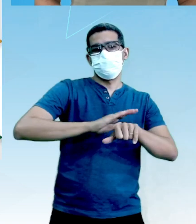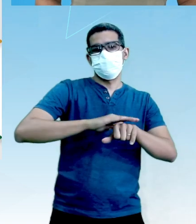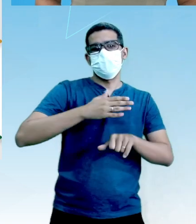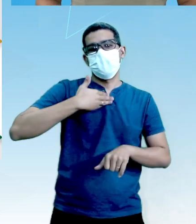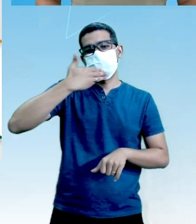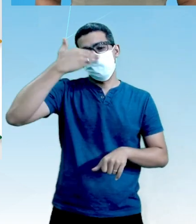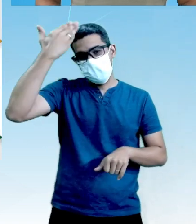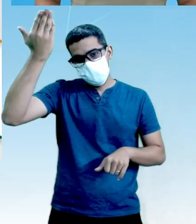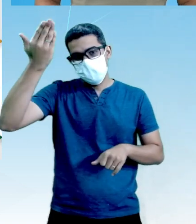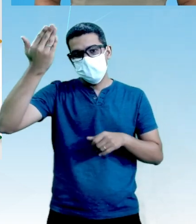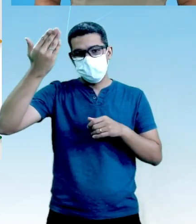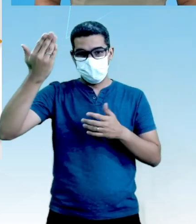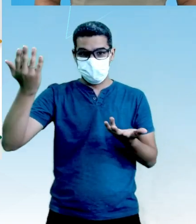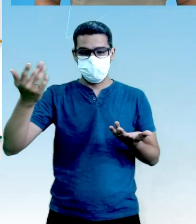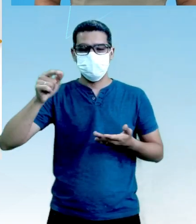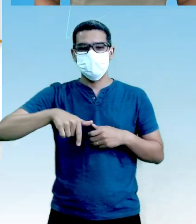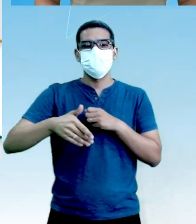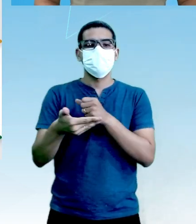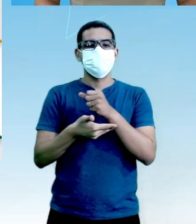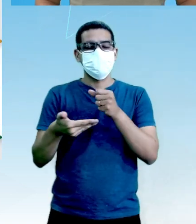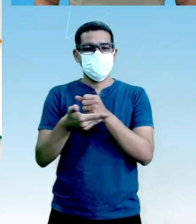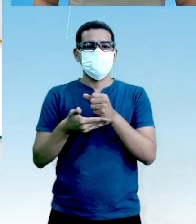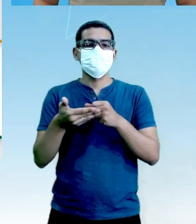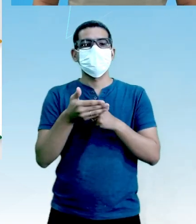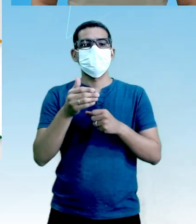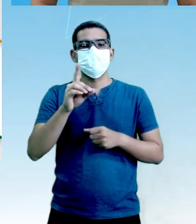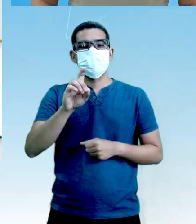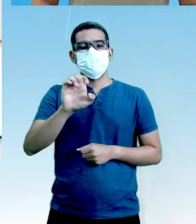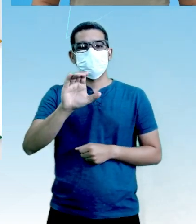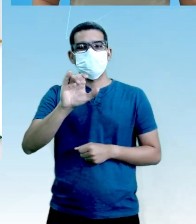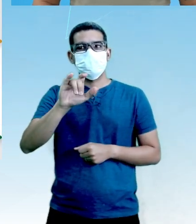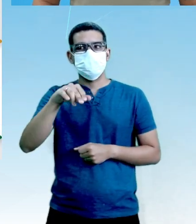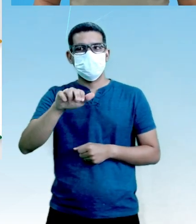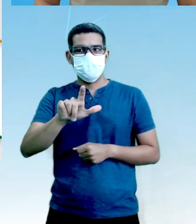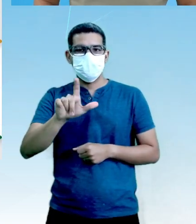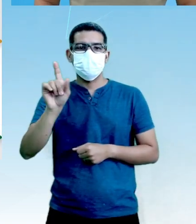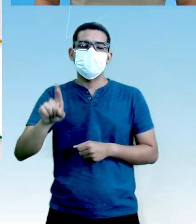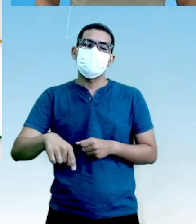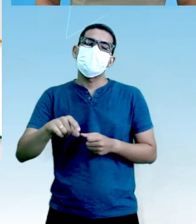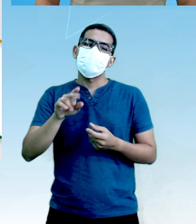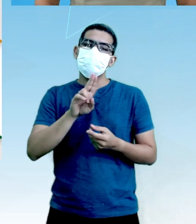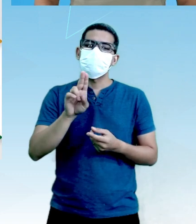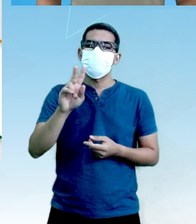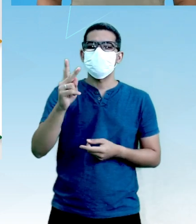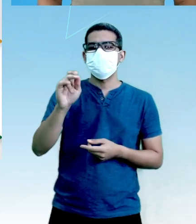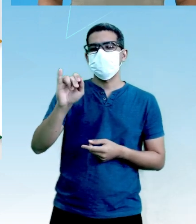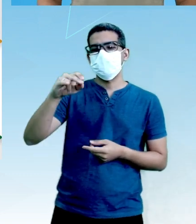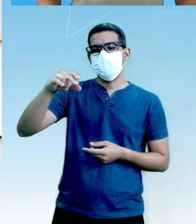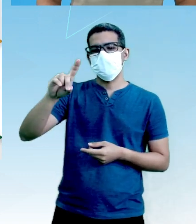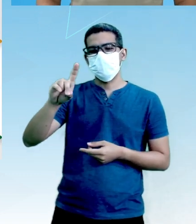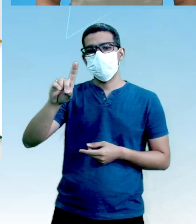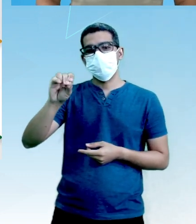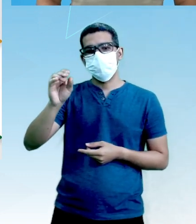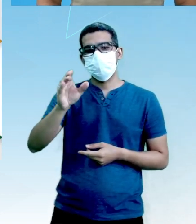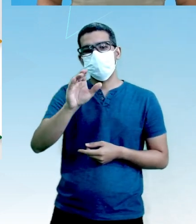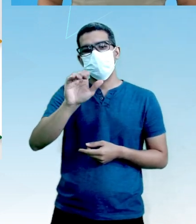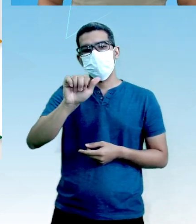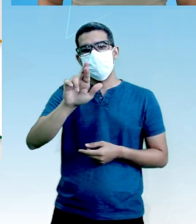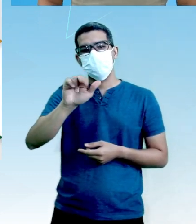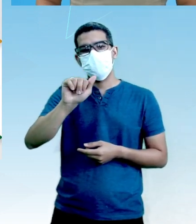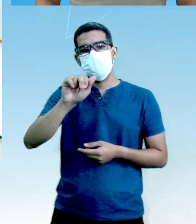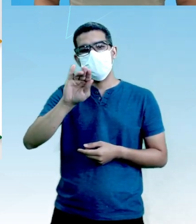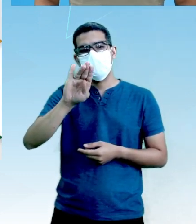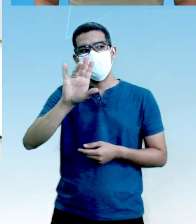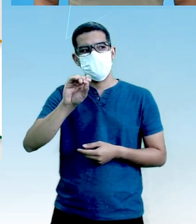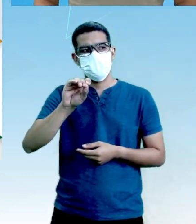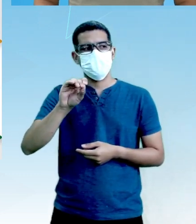porque o nosso sistema de base decimal é indo-arábico, tá bom? Ele está no dia a dia, seja